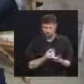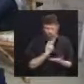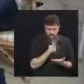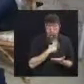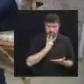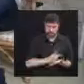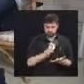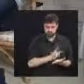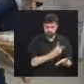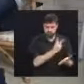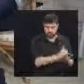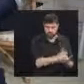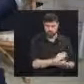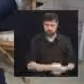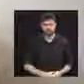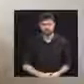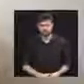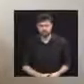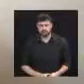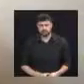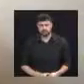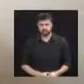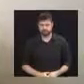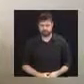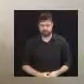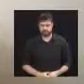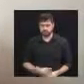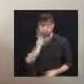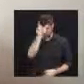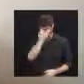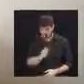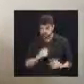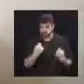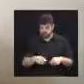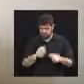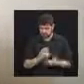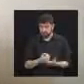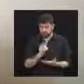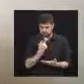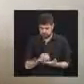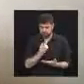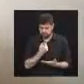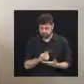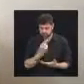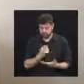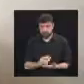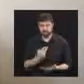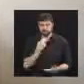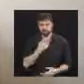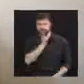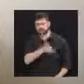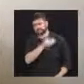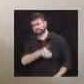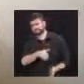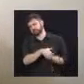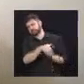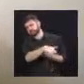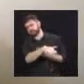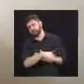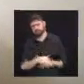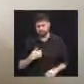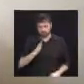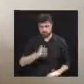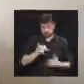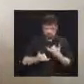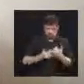medicamentos? Não, muito pelo contrário. Tá? Você mantém ambos os tratamentos, não existe essa história. Como eu